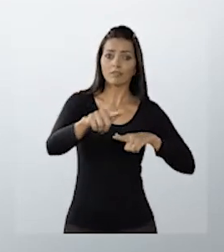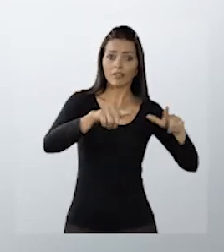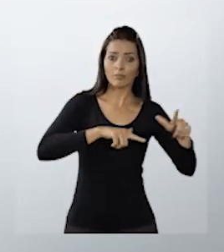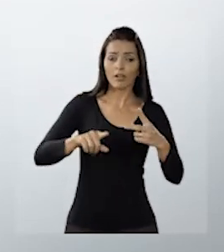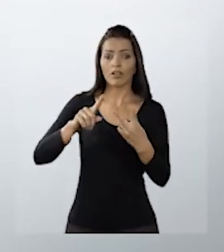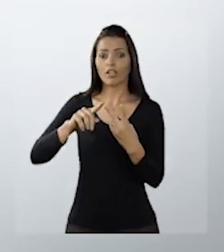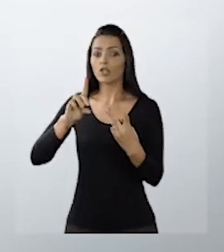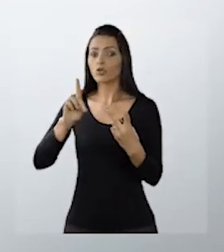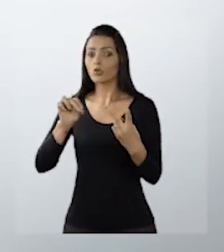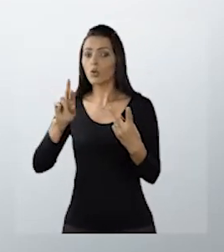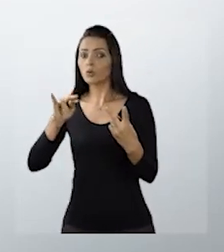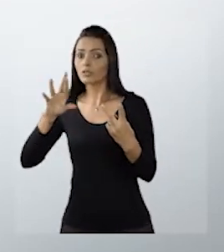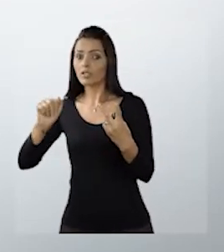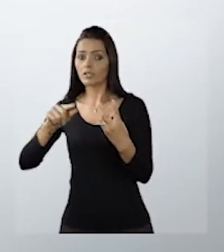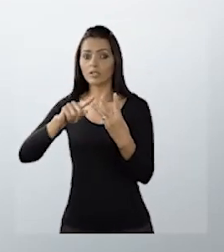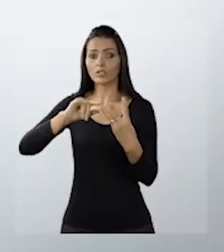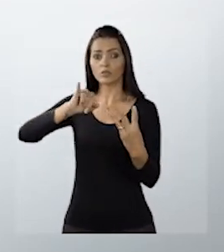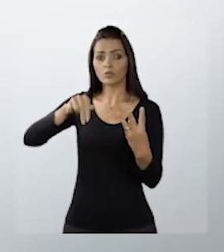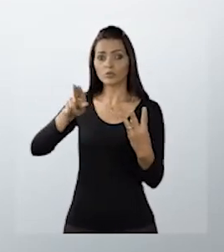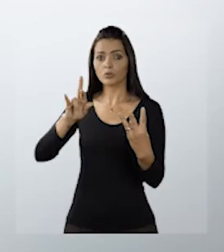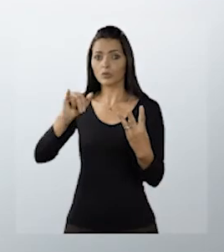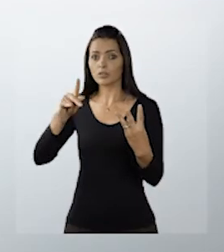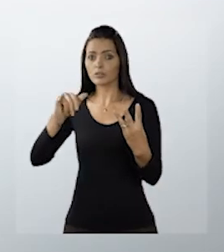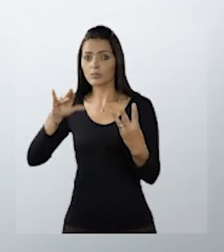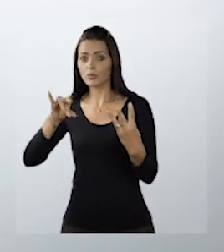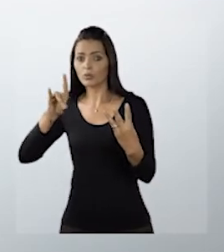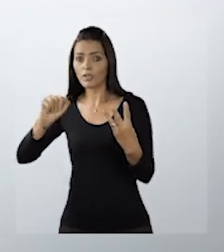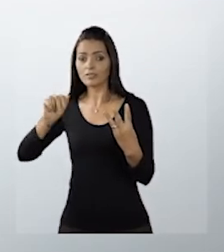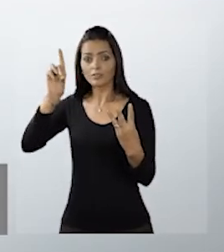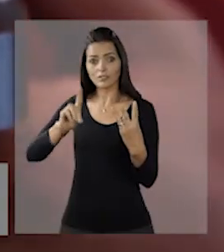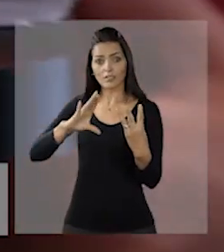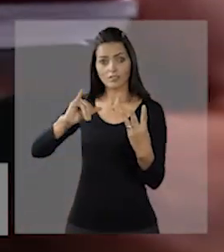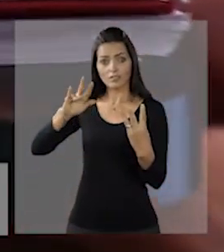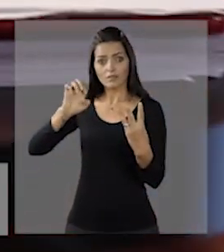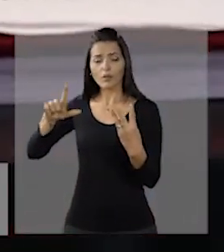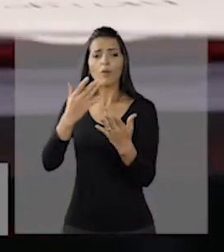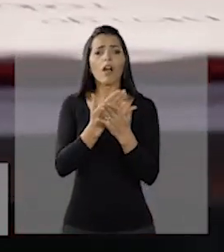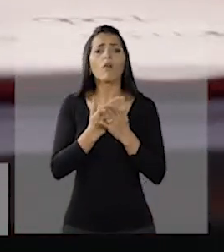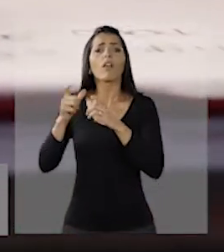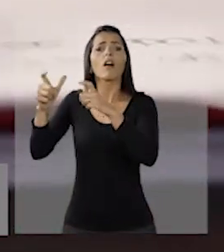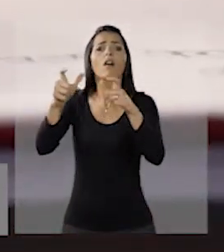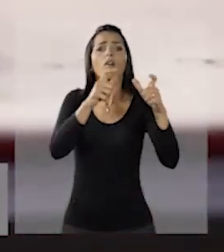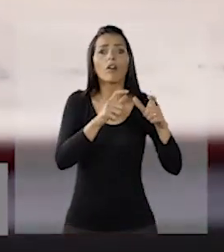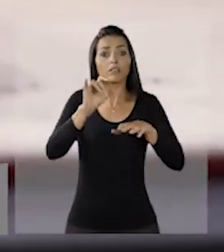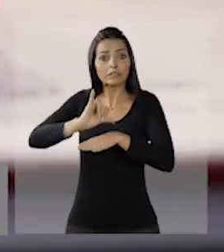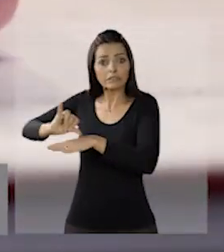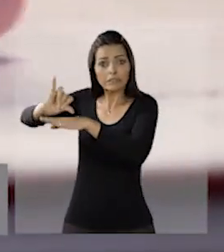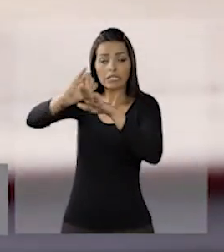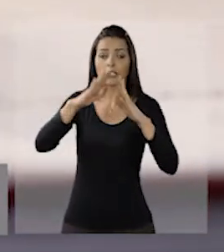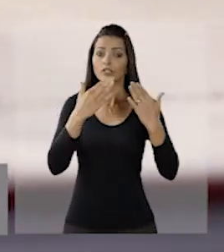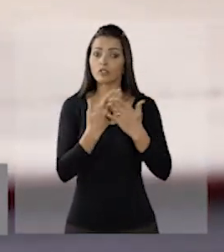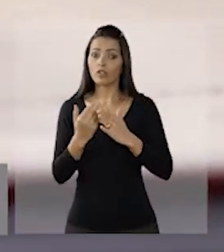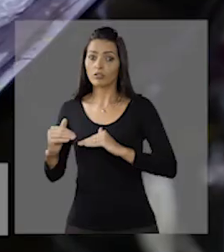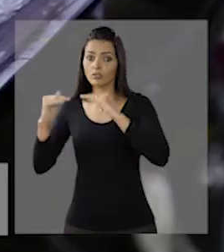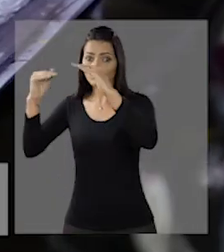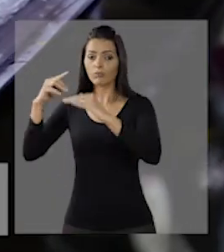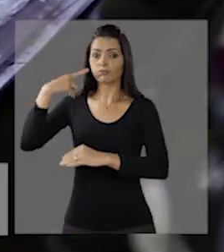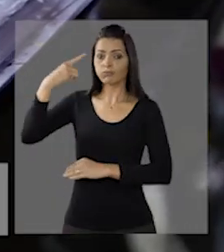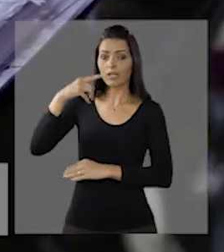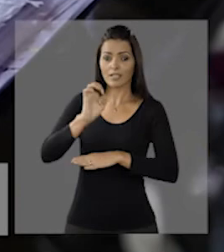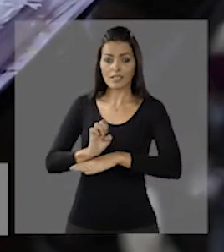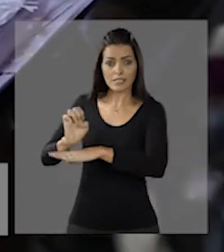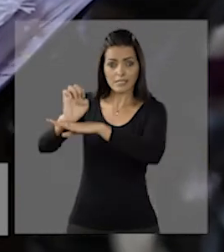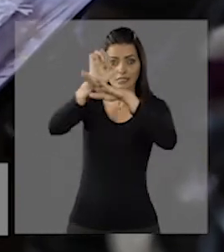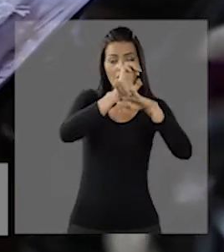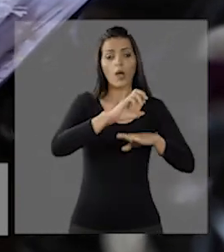direito trabalhista e doutrina e jurisprudência do direito civil. As aulas serão realizadas nas sedes das escolas superiores